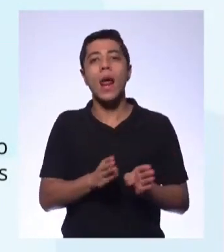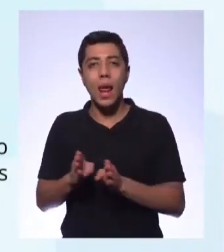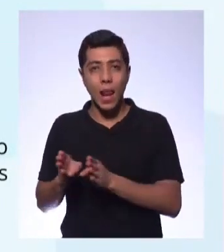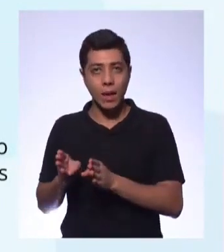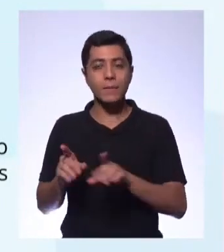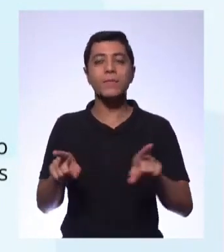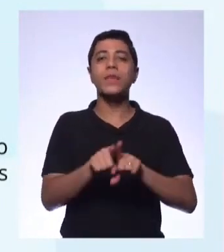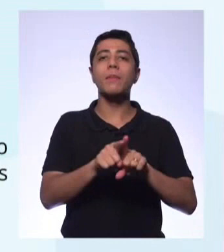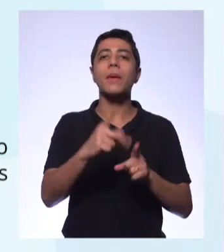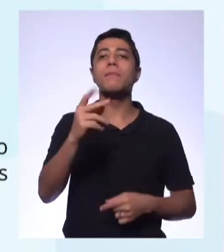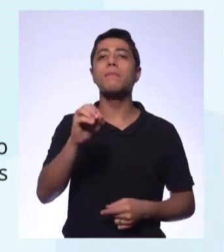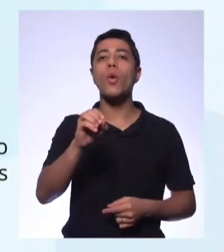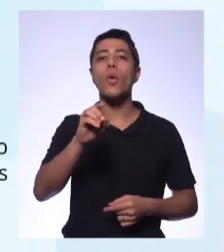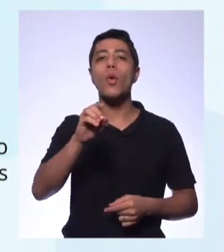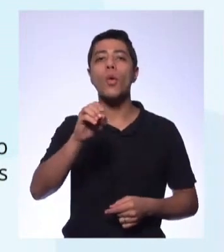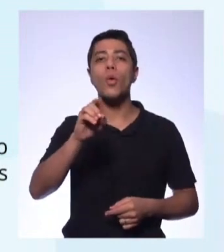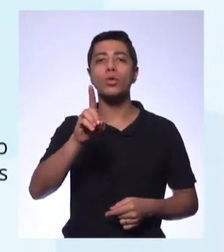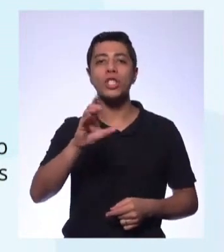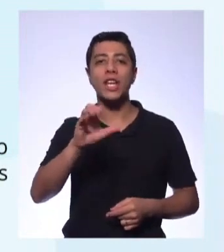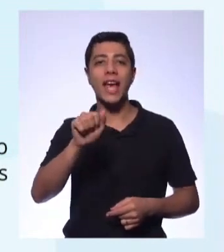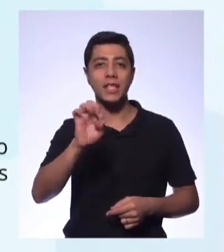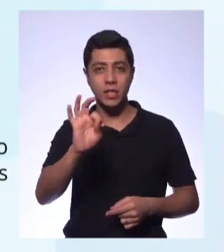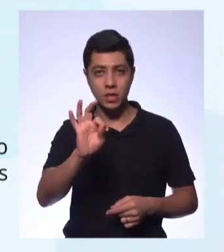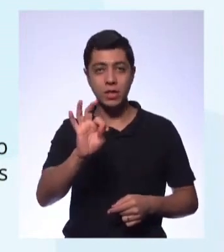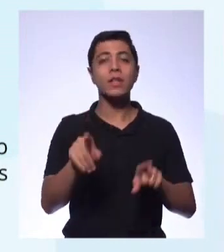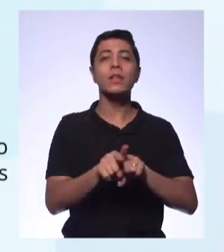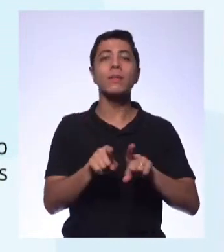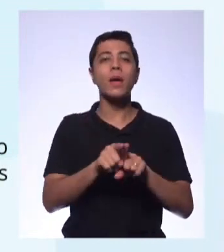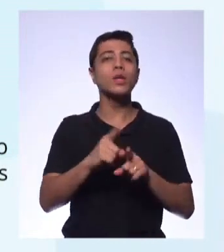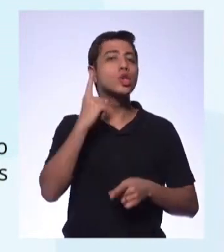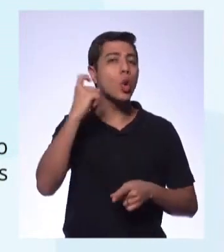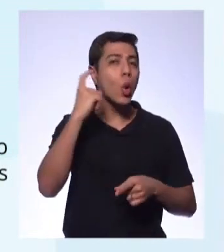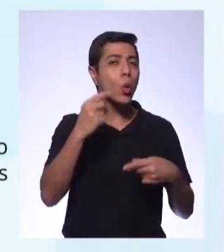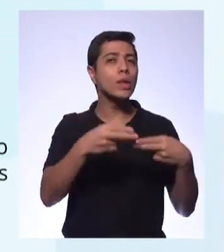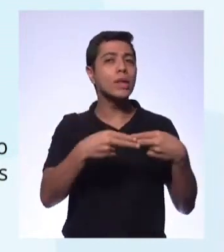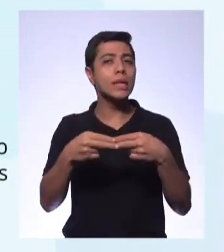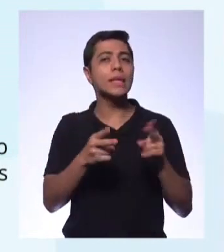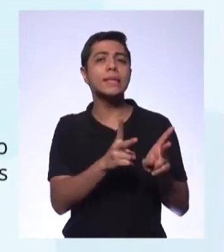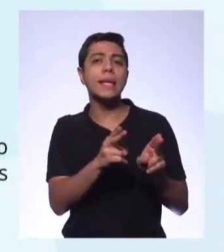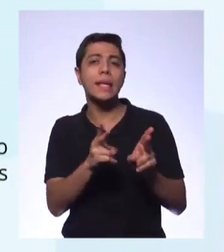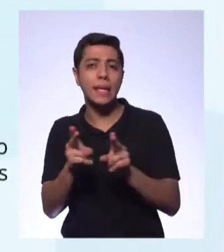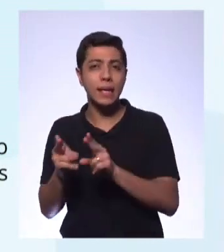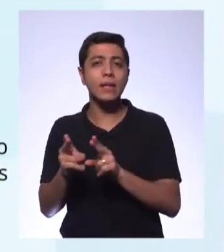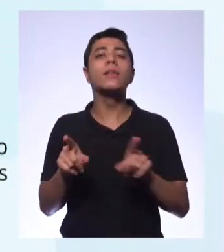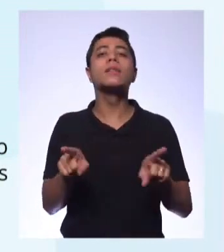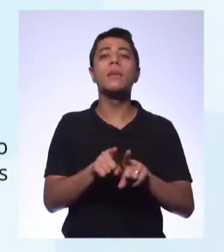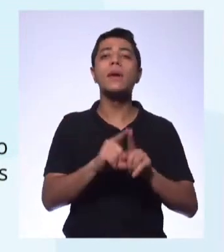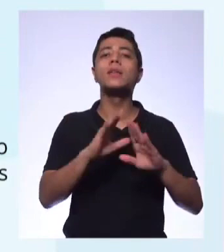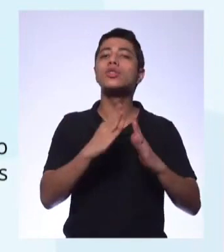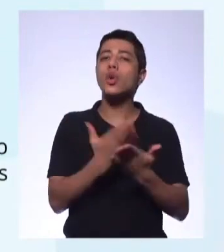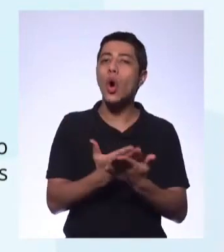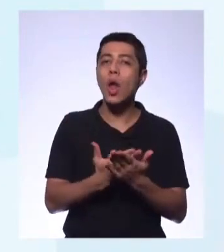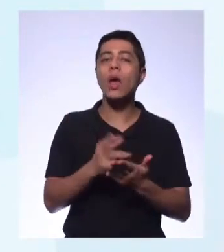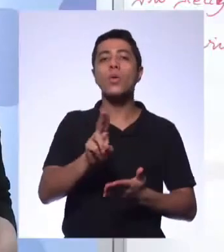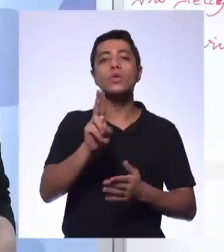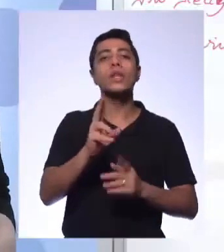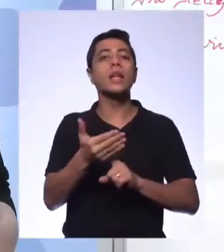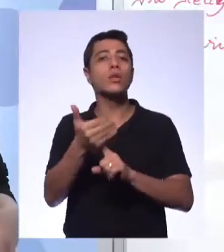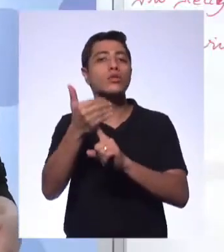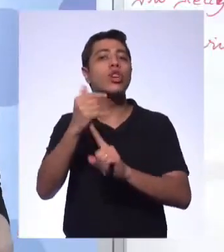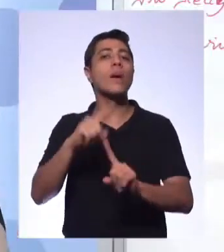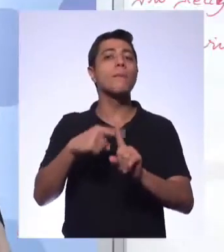trilha sonora e o esboço de uma produção e execução de um projeto artístico musical na escola, utilizando tecnologia e mídias